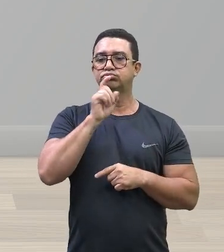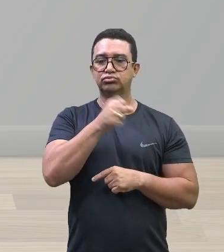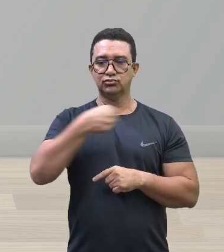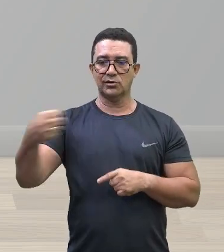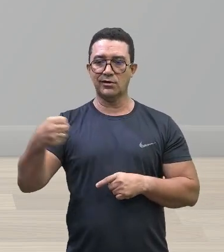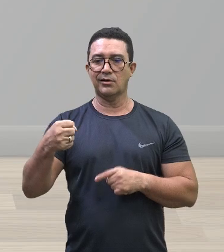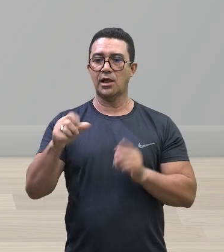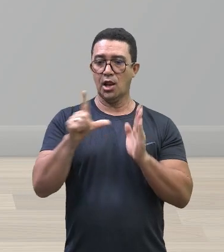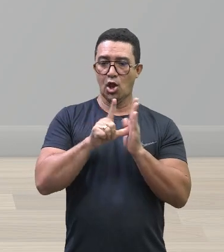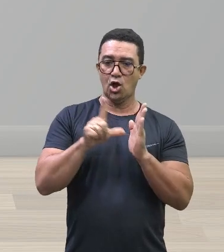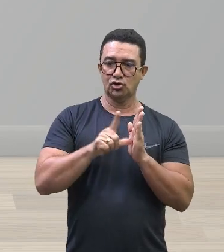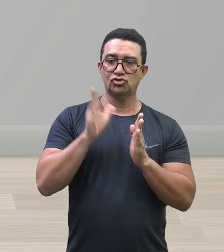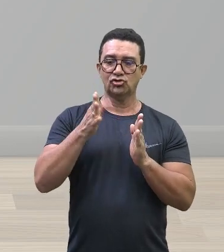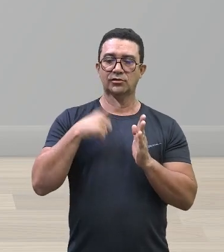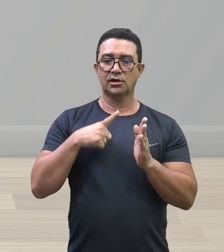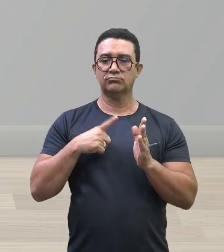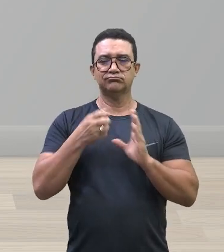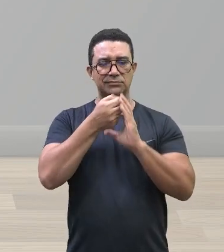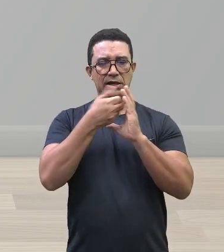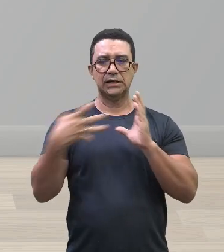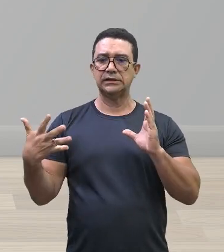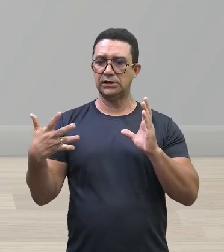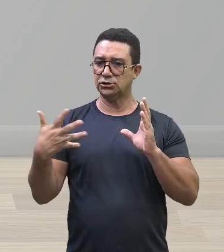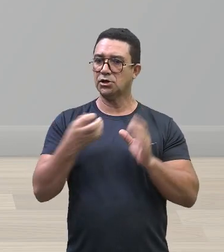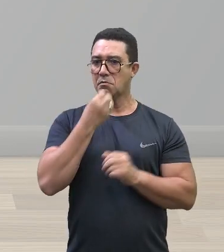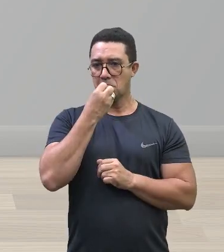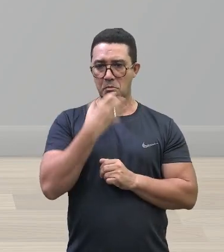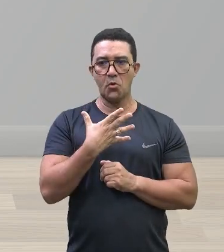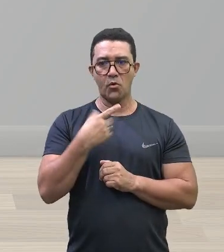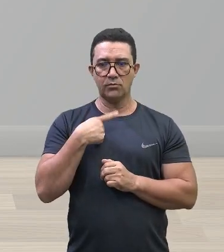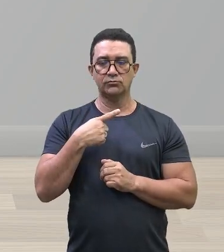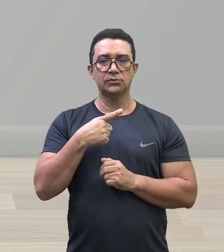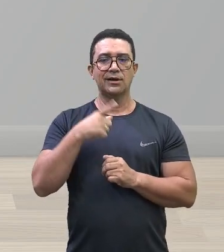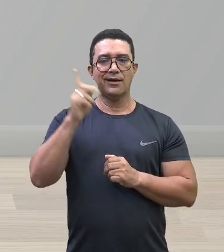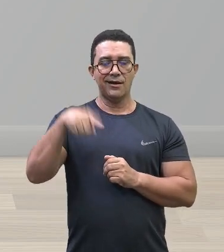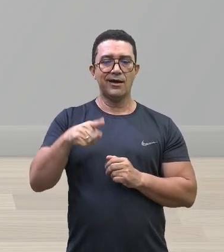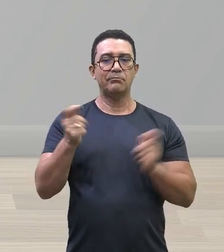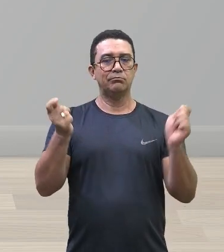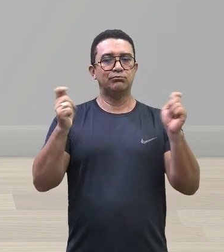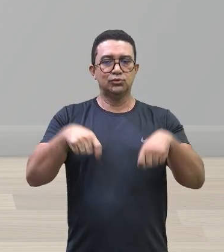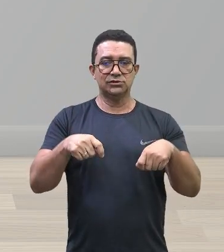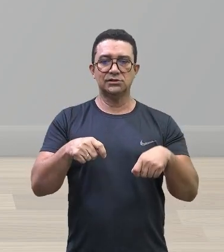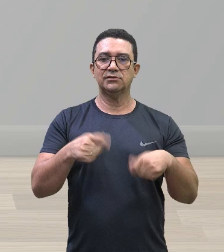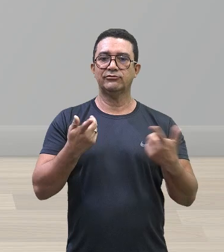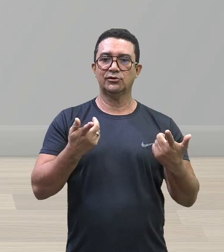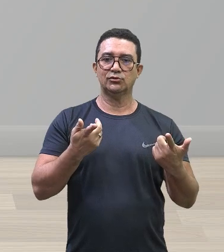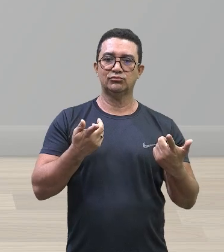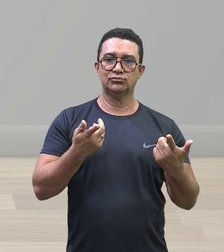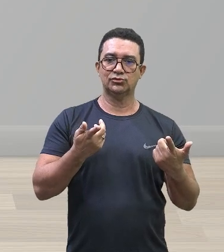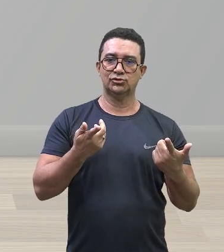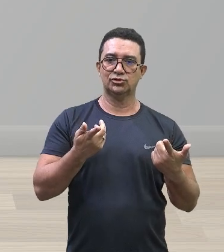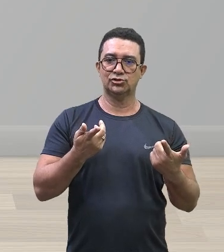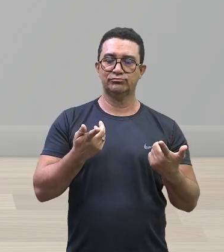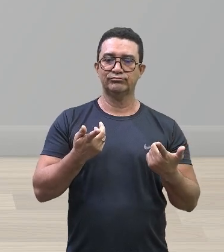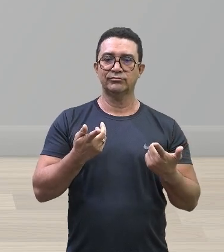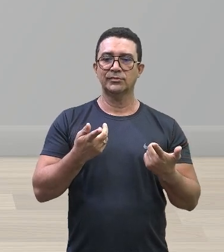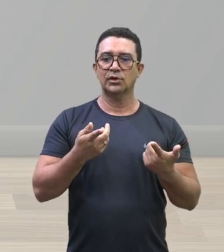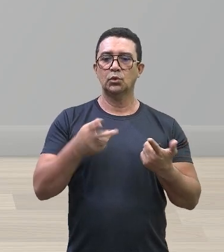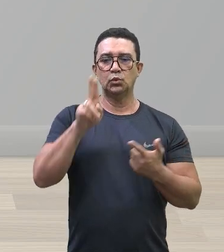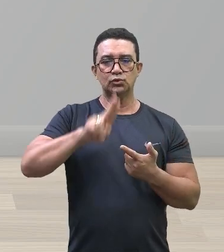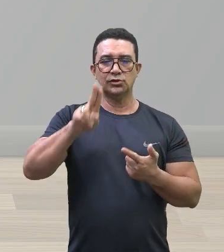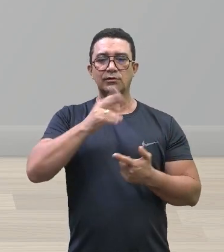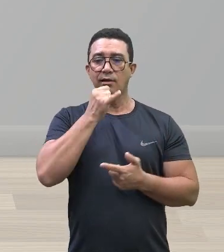essa característica de uma boa eficiência energética, ou seja, eles são capazes de, a partir da energia